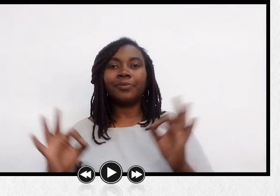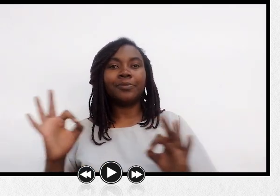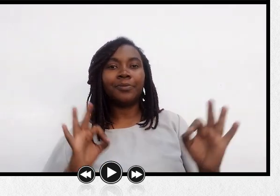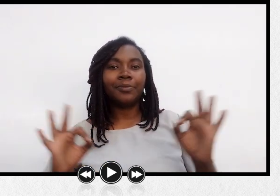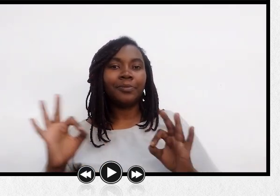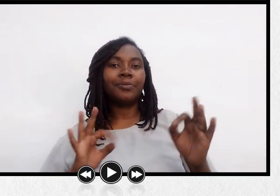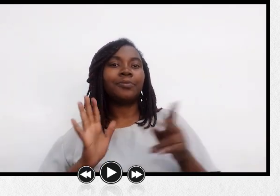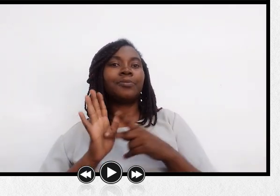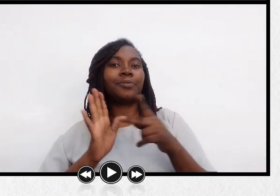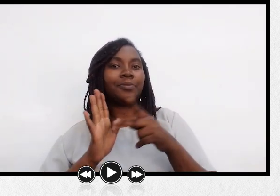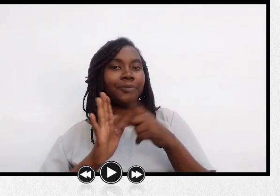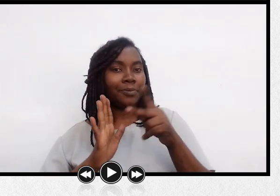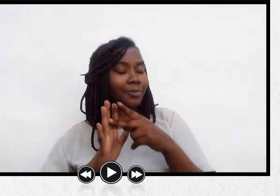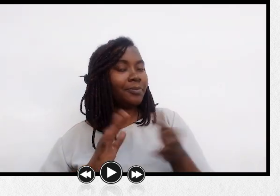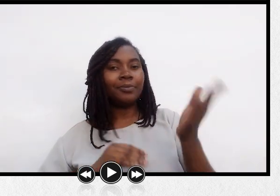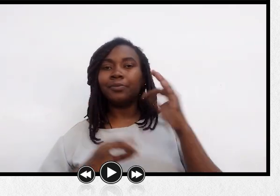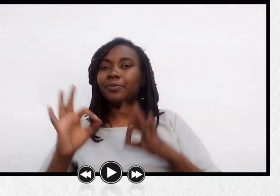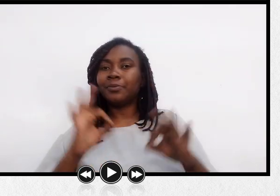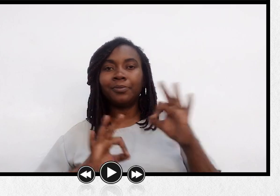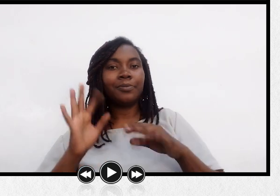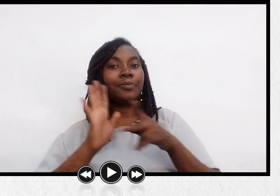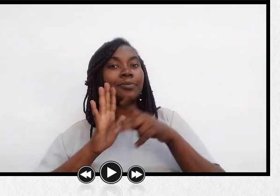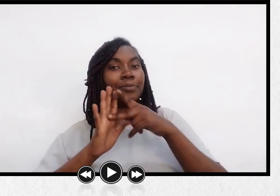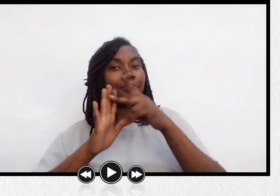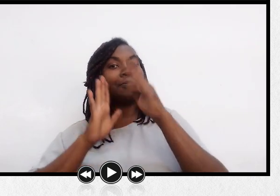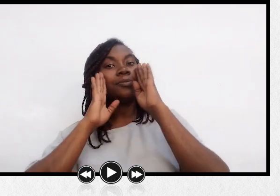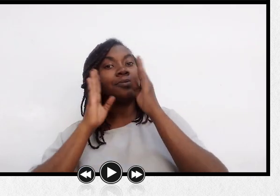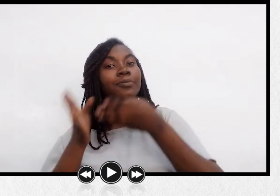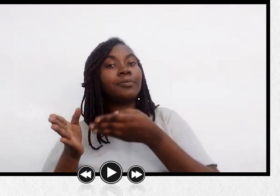um projeto, estamos elaborando um projeto de especialização